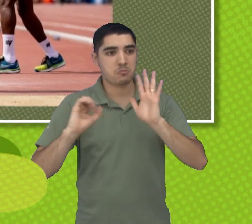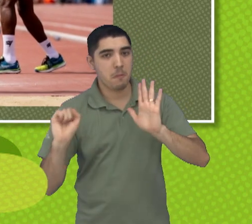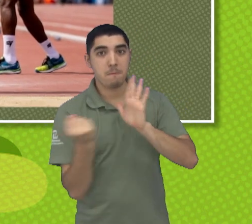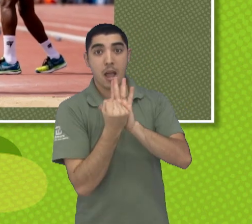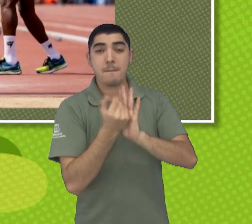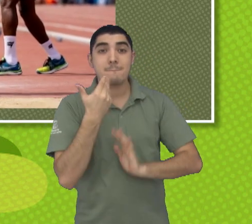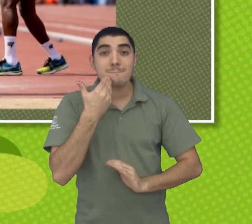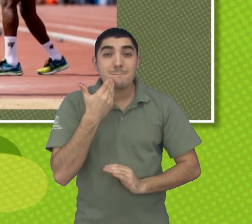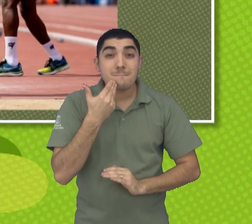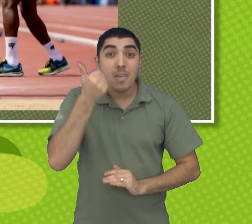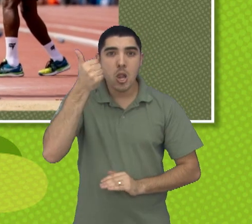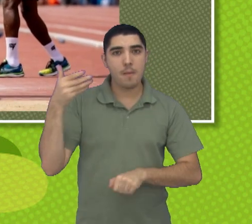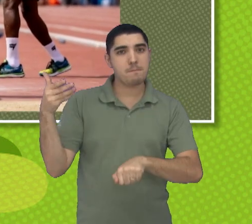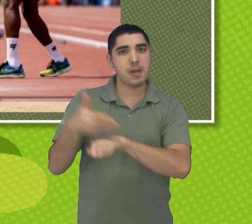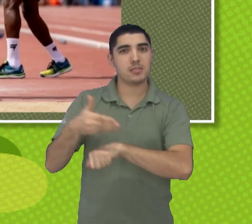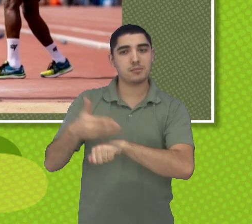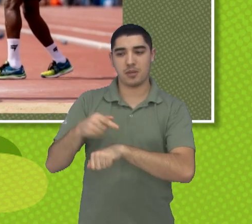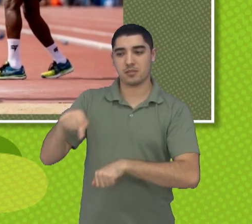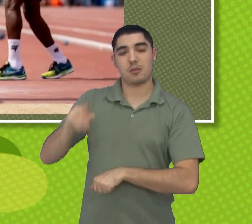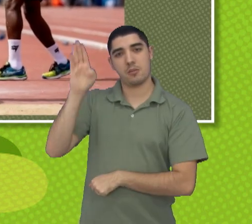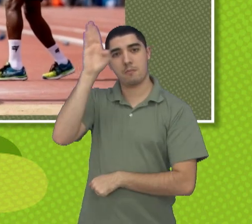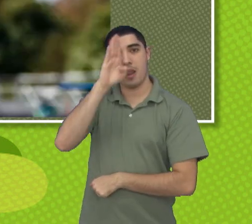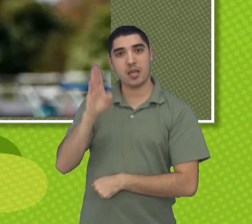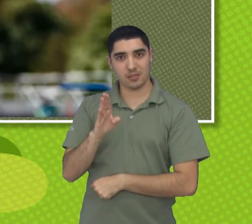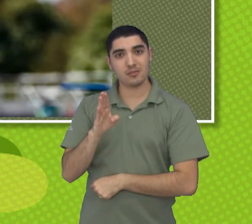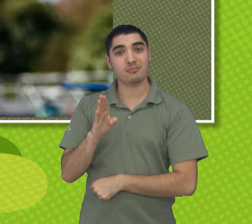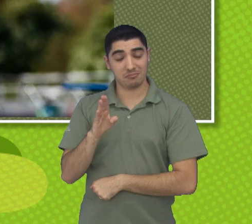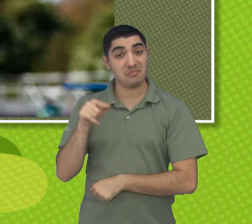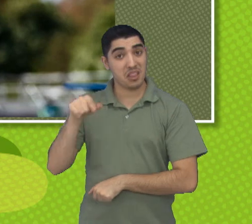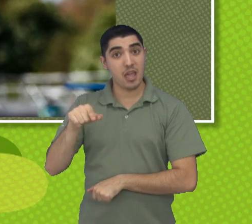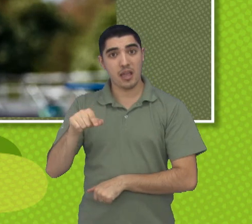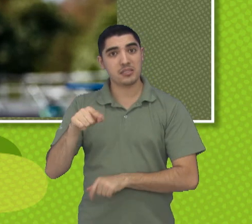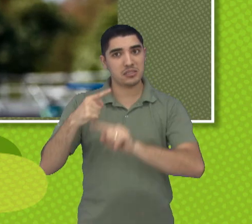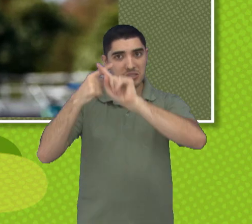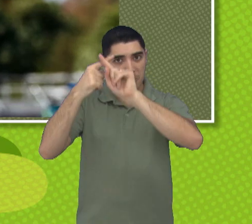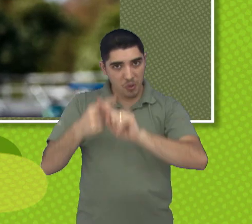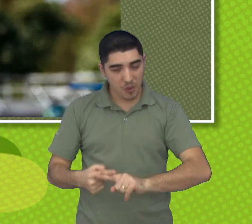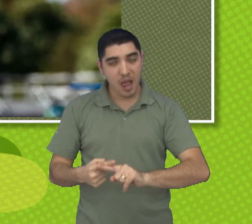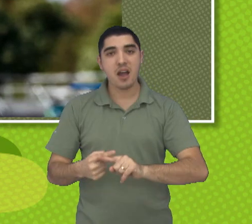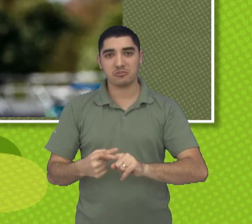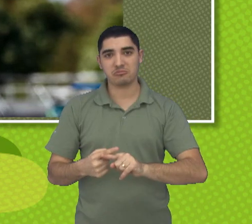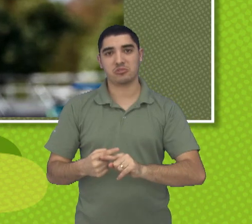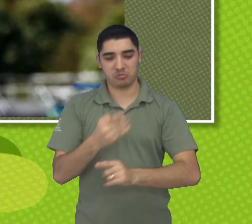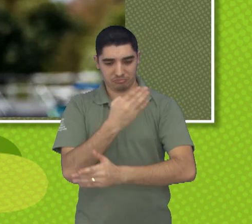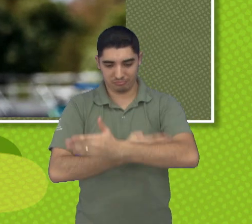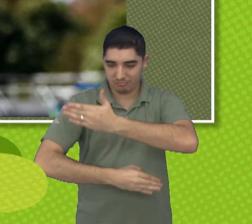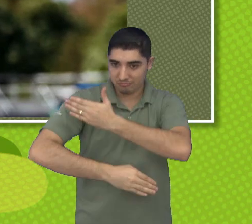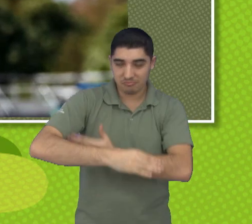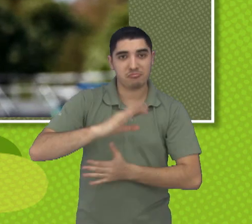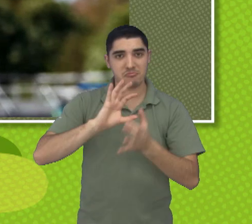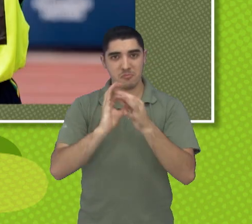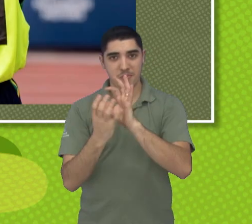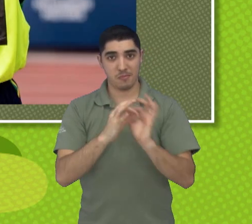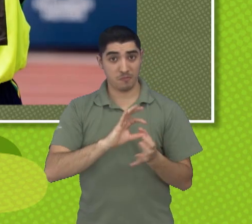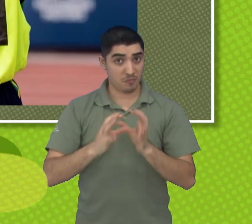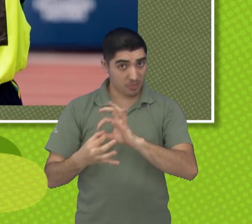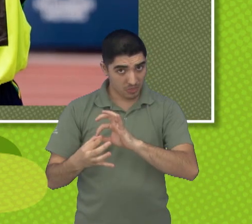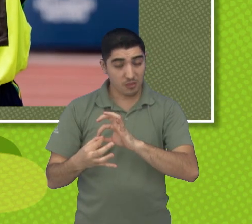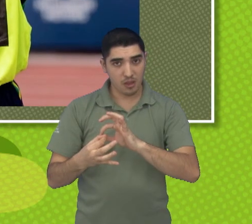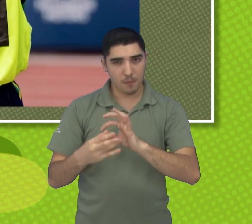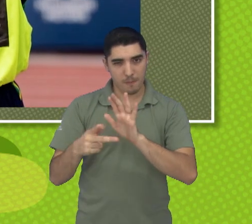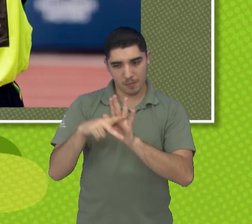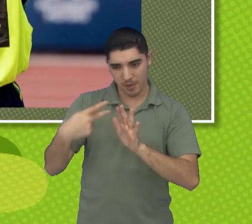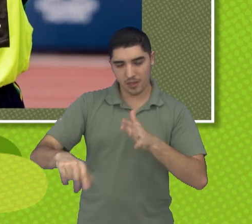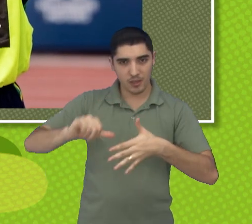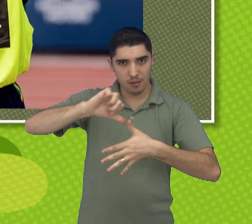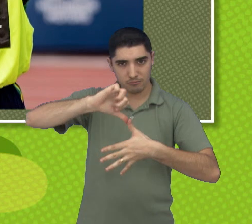atuação da equipe na história dos jogos e com certeza dá muita bagagem, dá muita credibilidade também